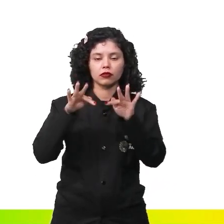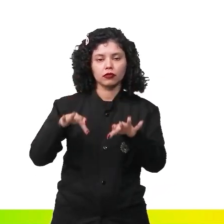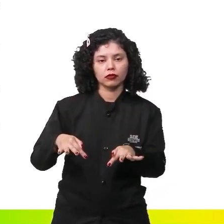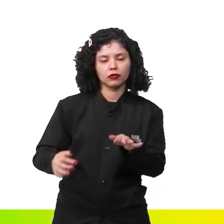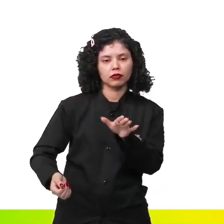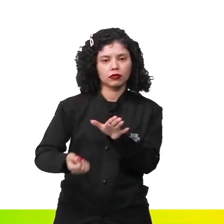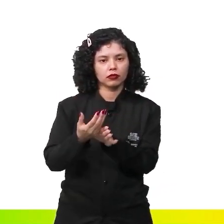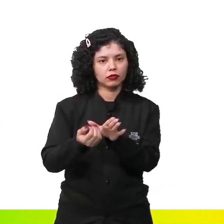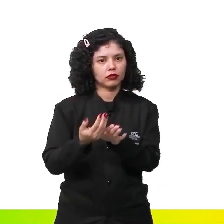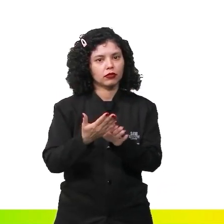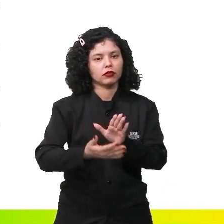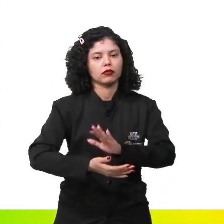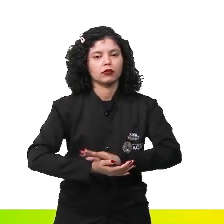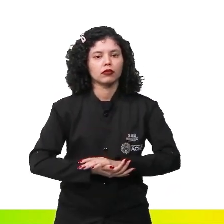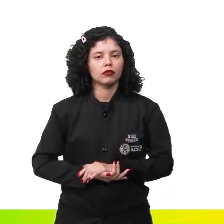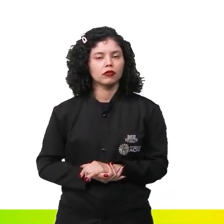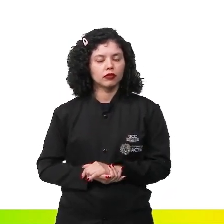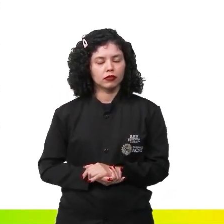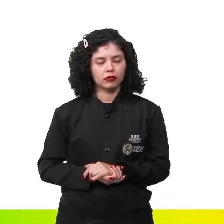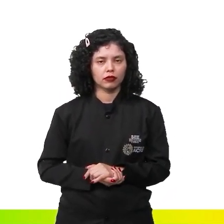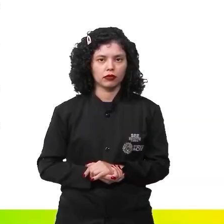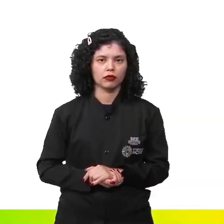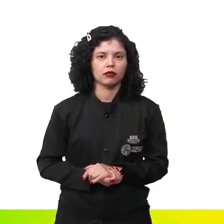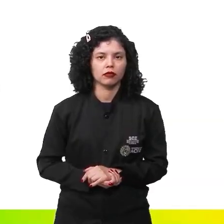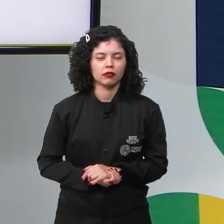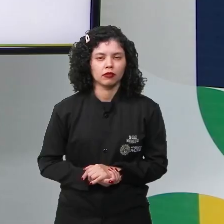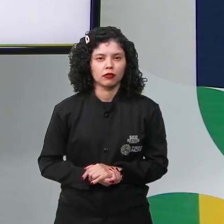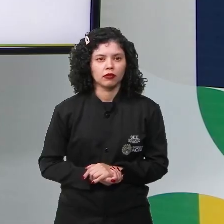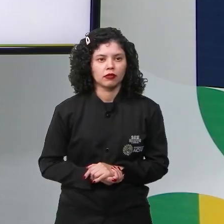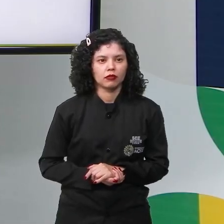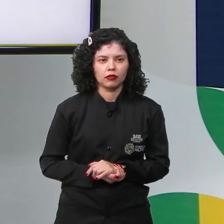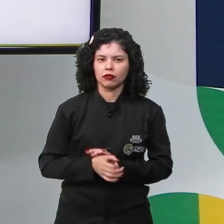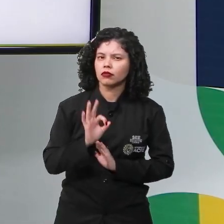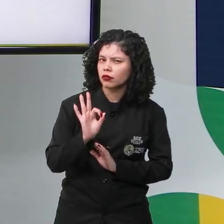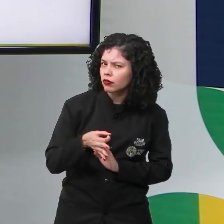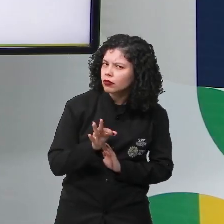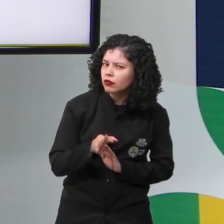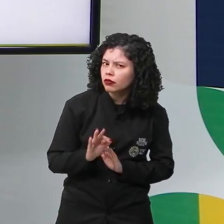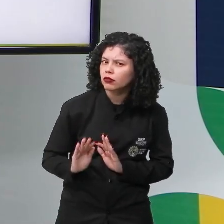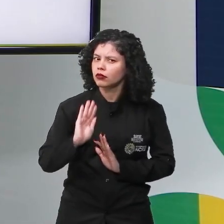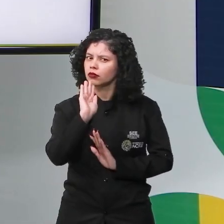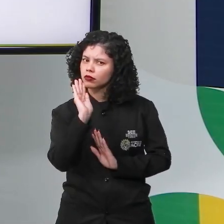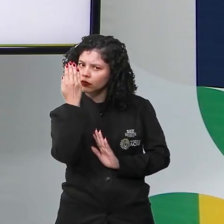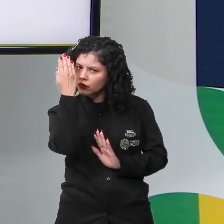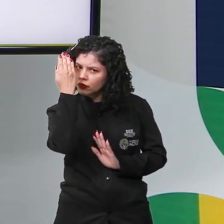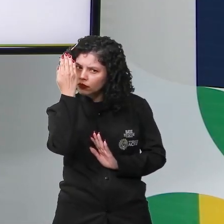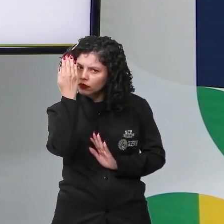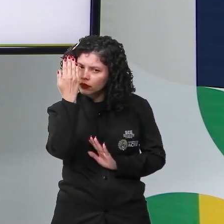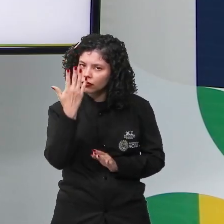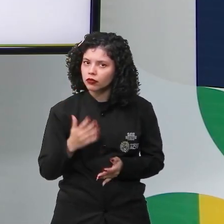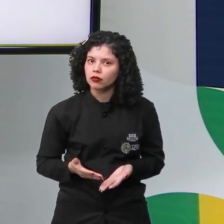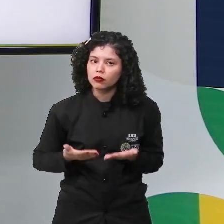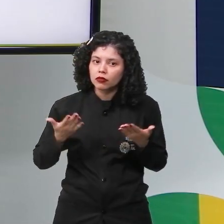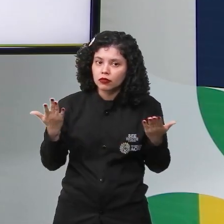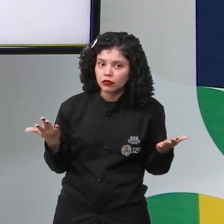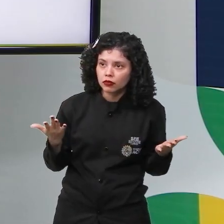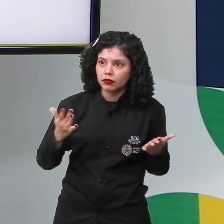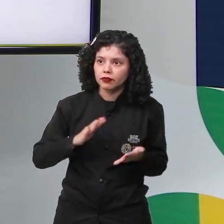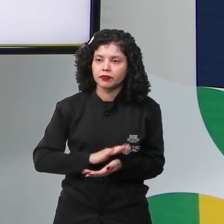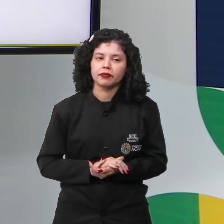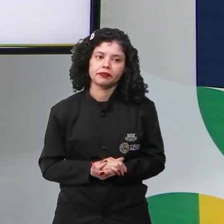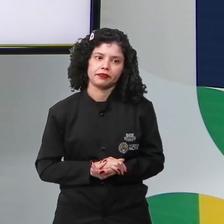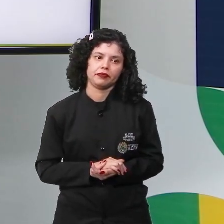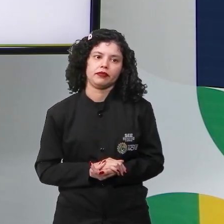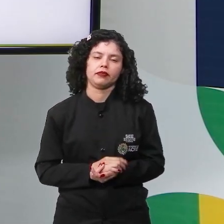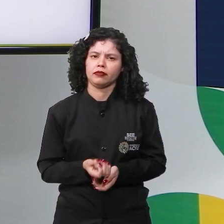garantindo-lhe autonomia sobre o produto final. Está verdadeira ou falsa essa afirmação? Está